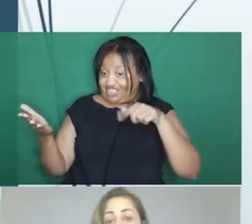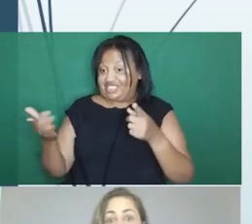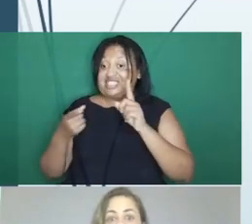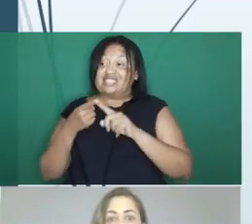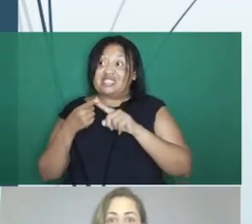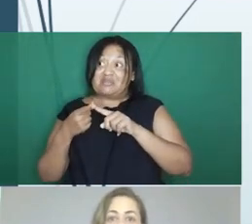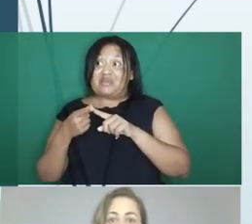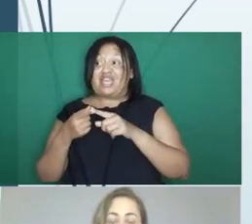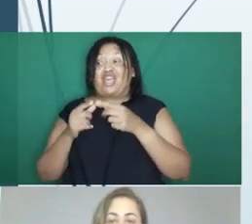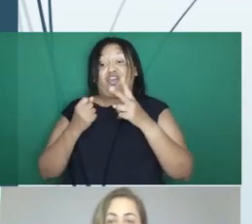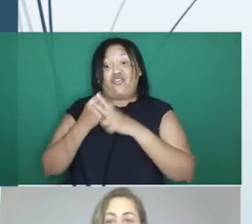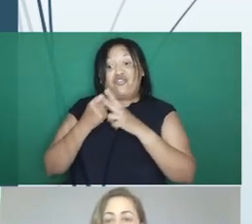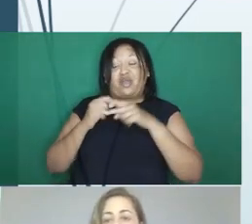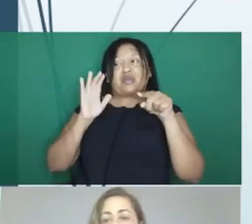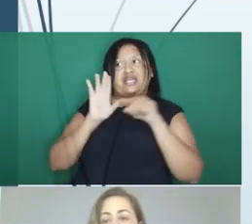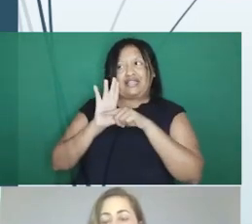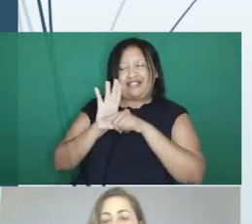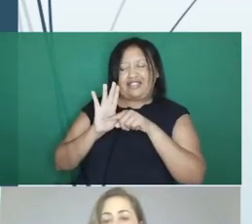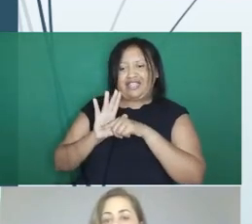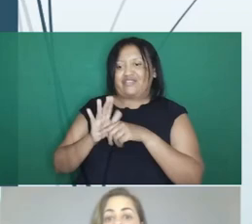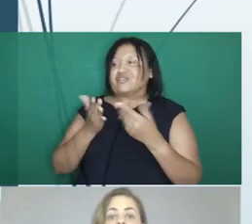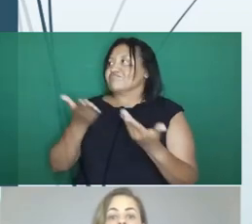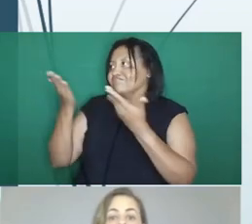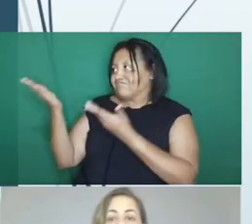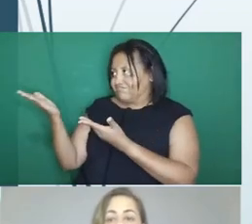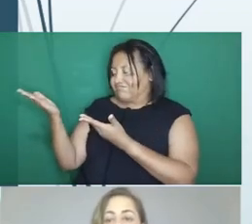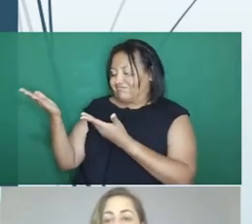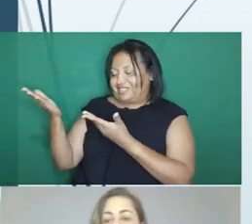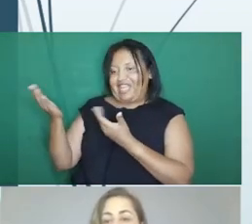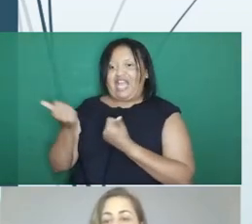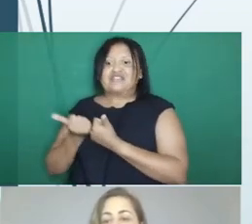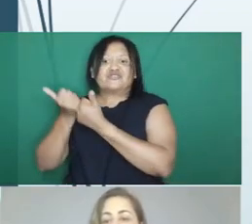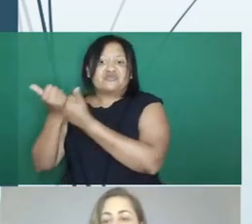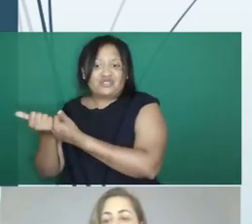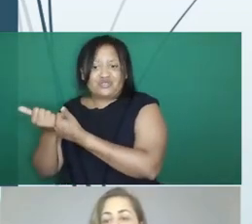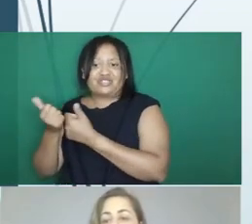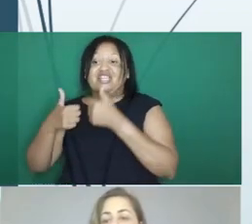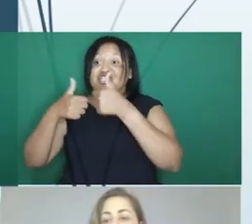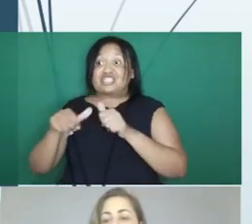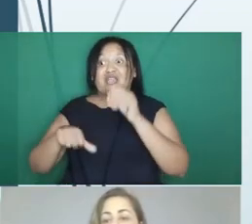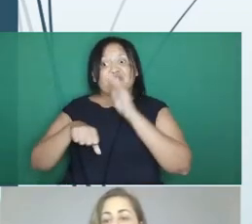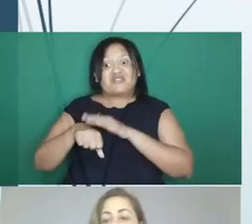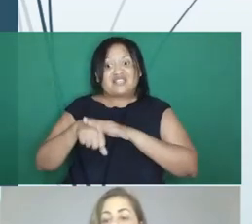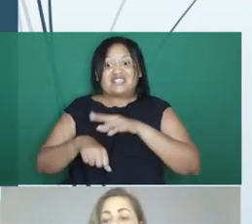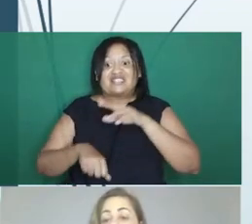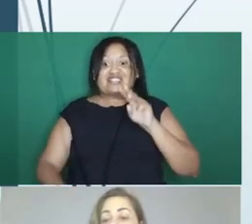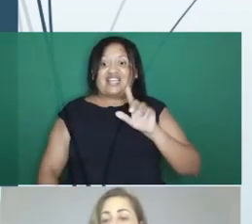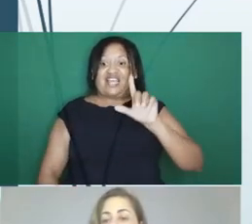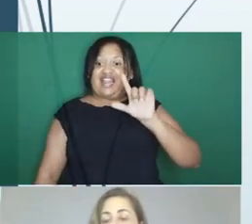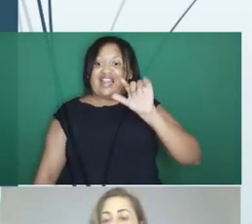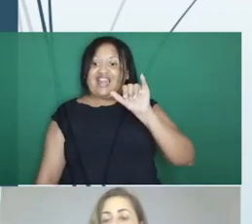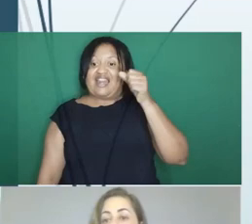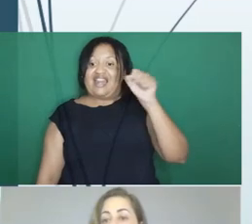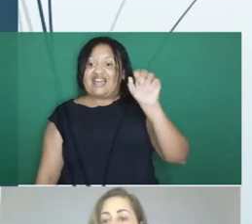Liste na forma negativa a gente vai ter auxiliar porque ele tá no presente então tá lá ó porque você não